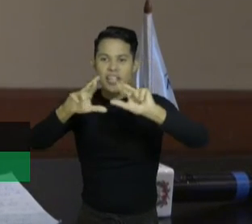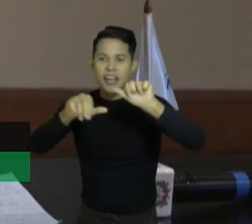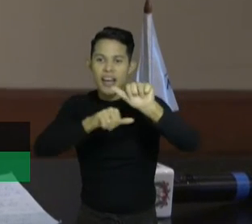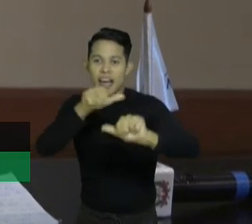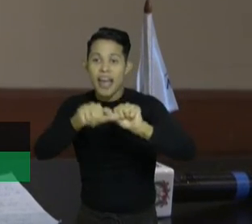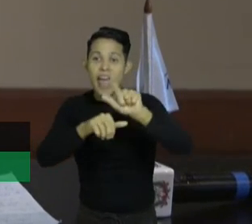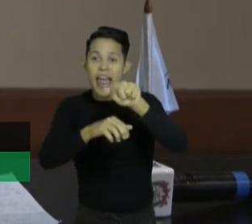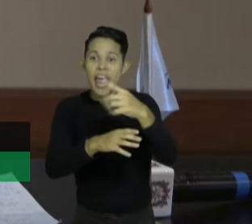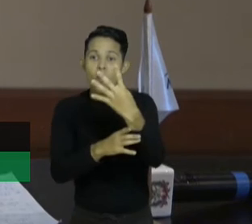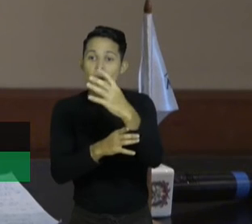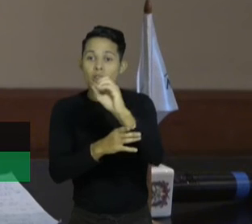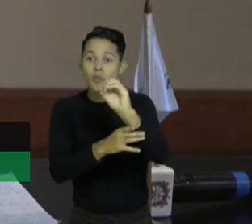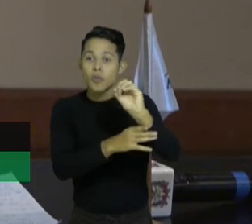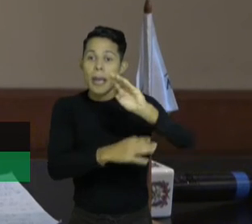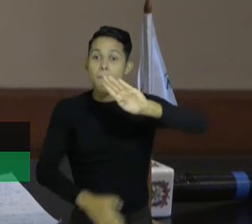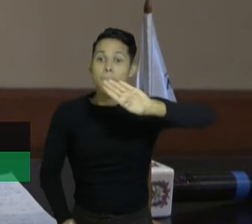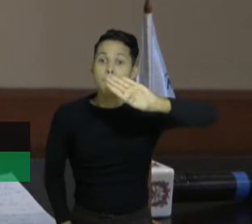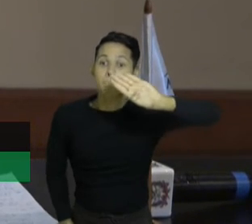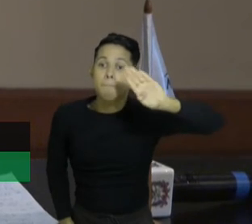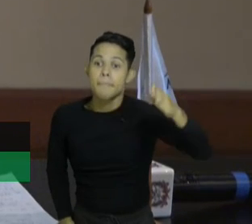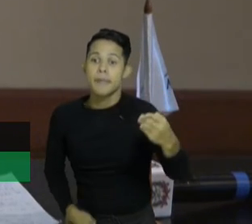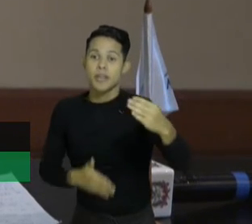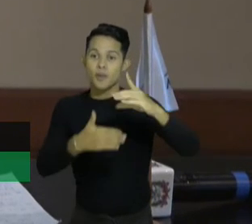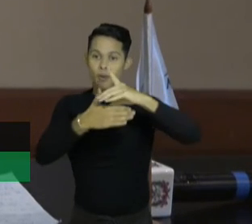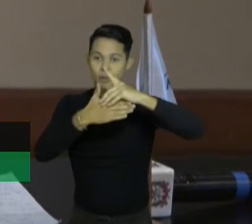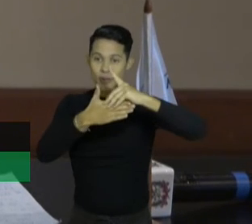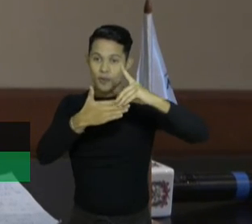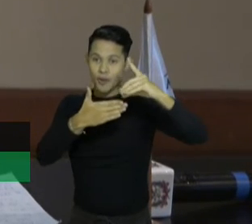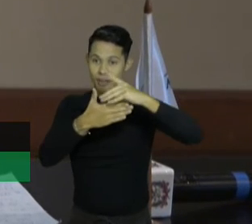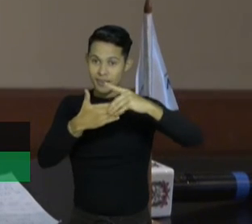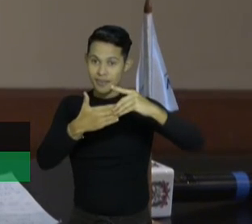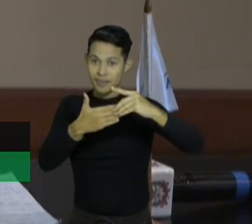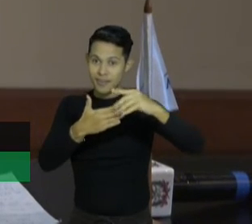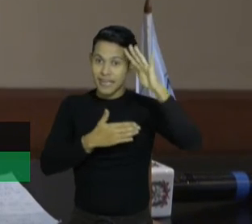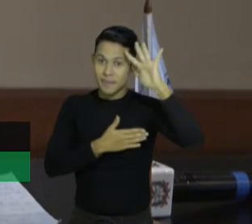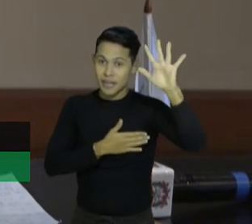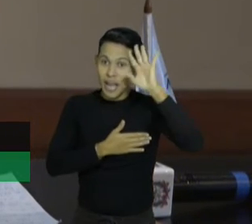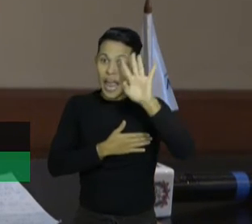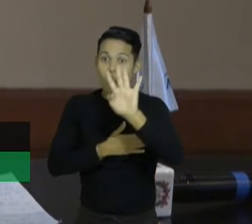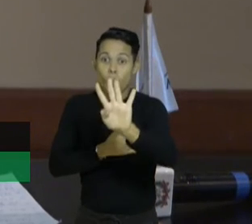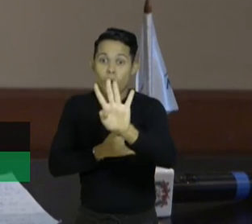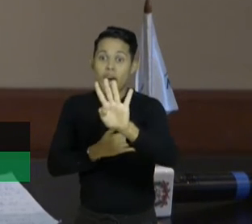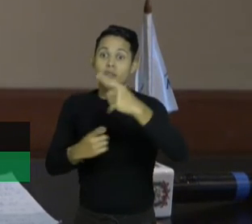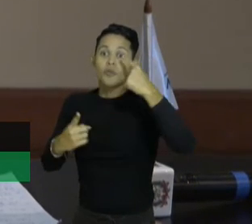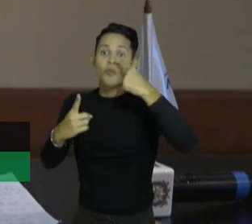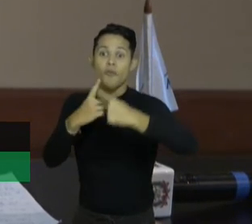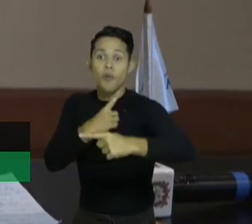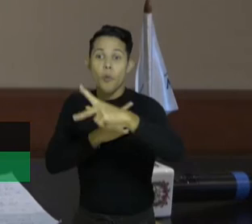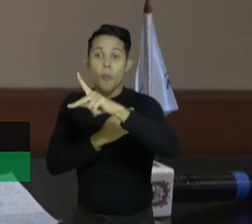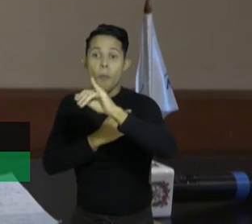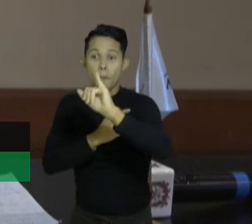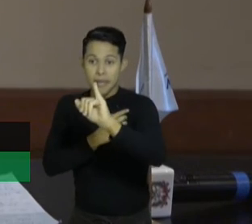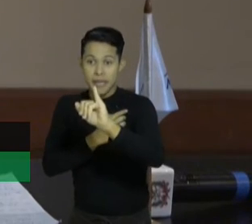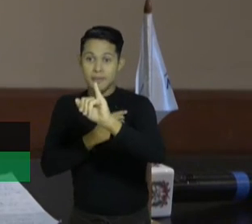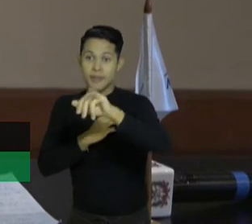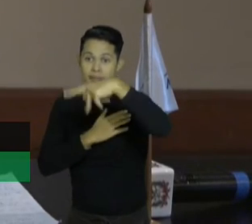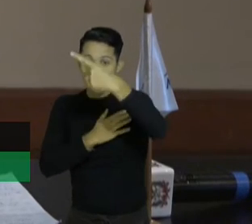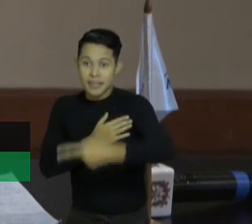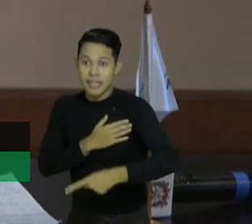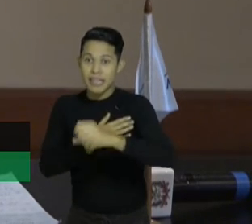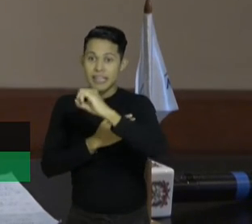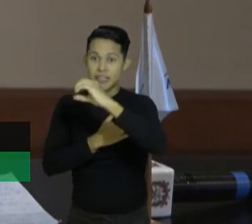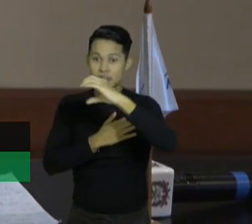Bilhões de Dólares vocês terem uma dimensão é quatro vezes o PIB de Santa Catarina PIP de Santa Catarina deve ser 95 Bilhões de